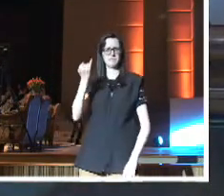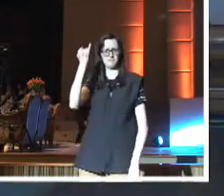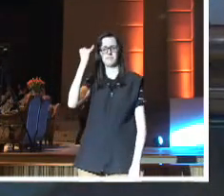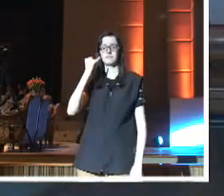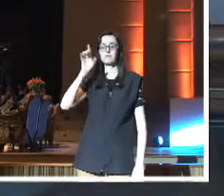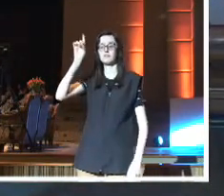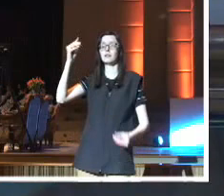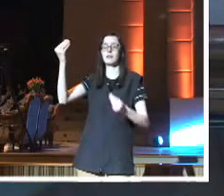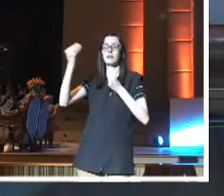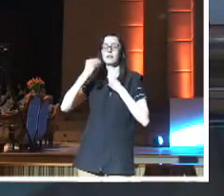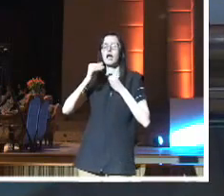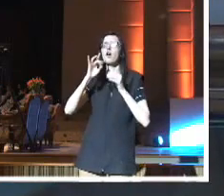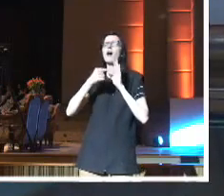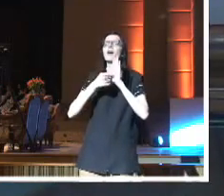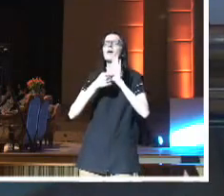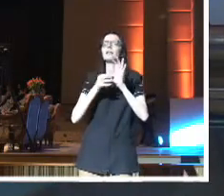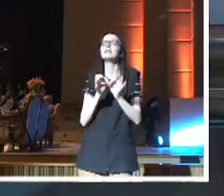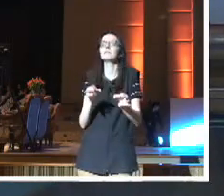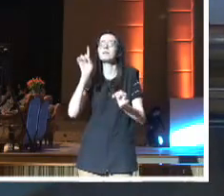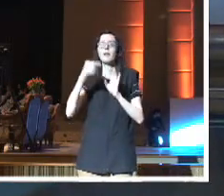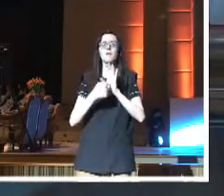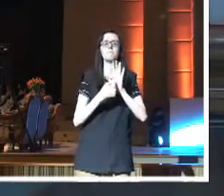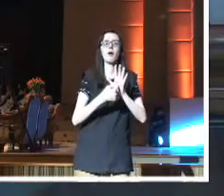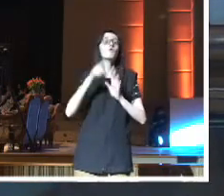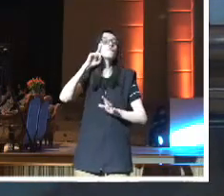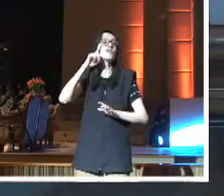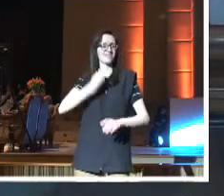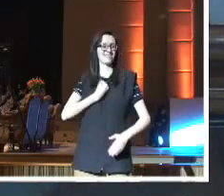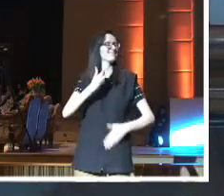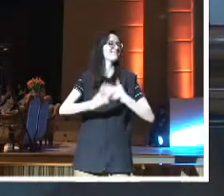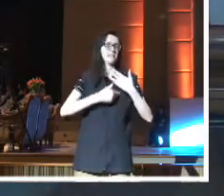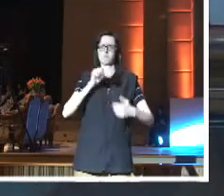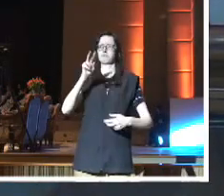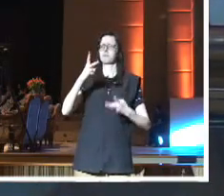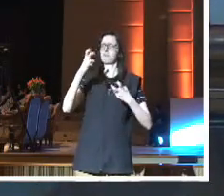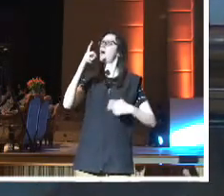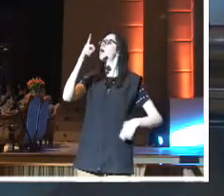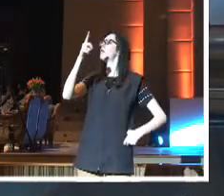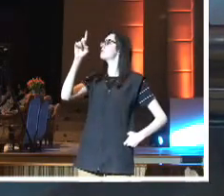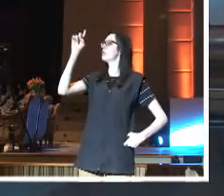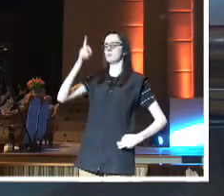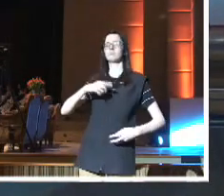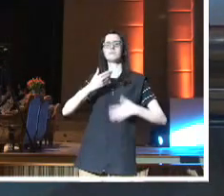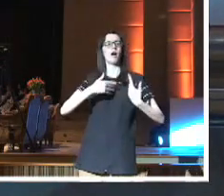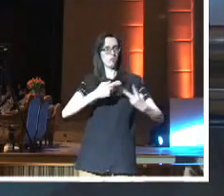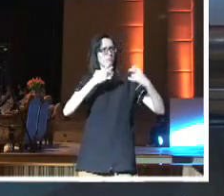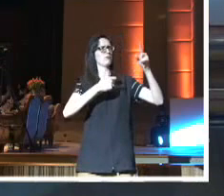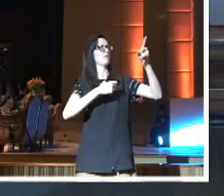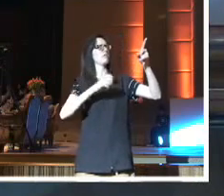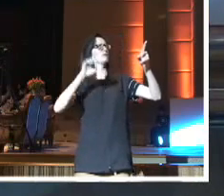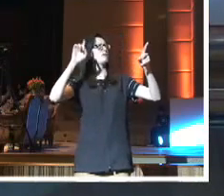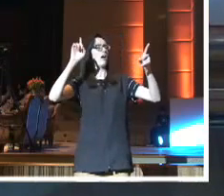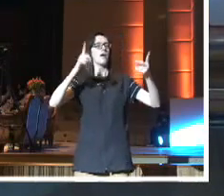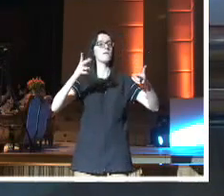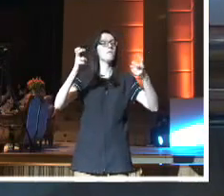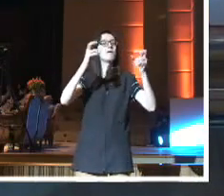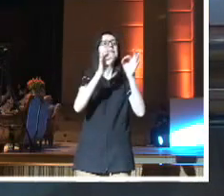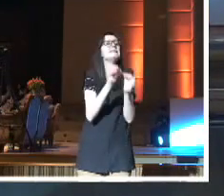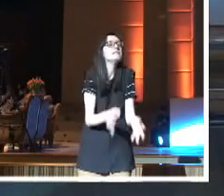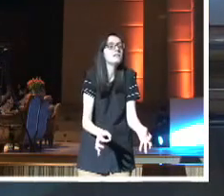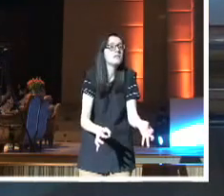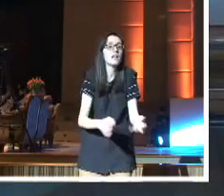dá pequenos sinais no dia a dia da nossa vida. E a gente vai aprender a confiar em Deus em pequenas